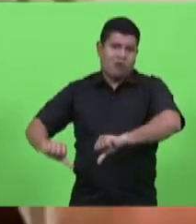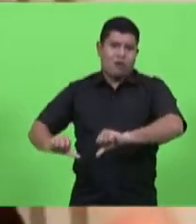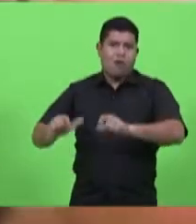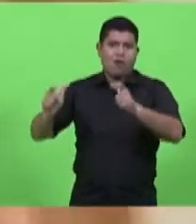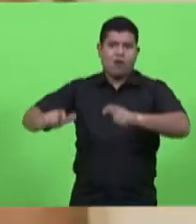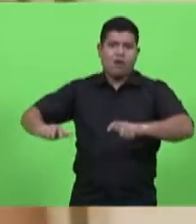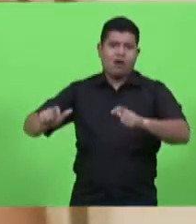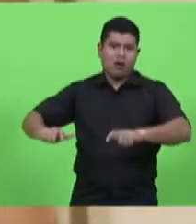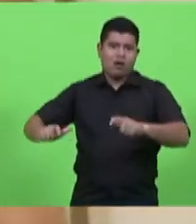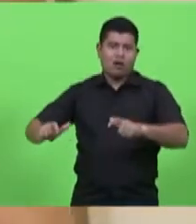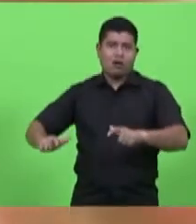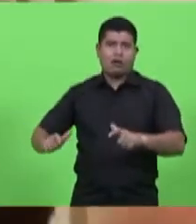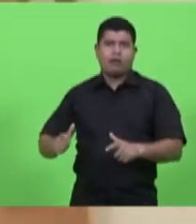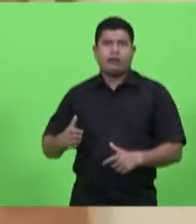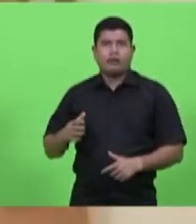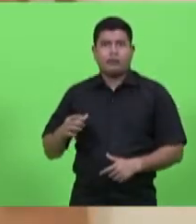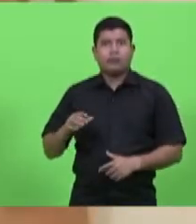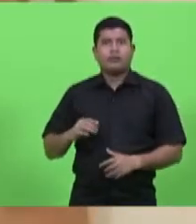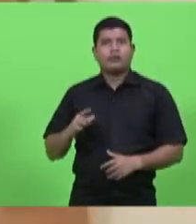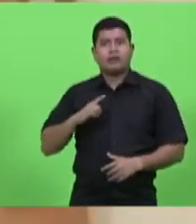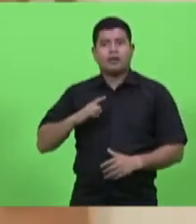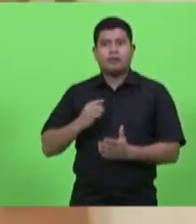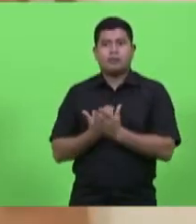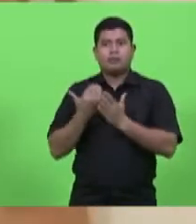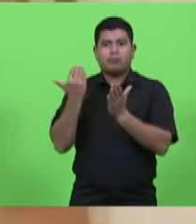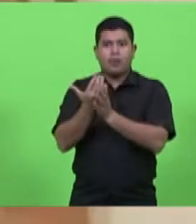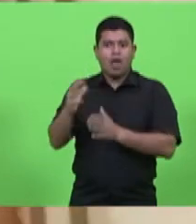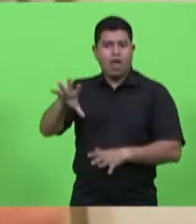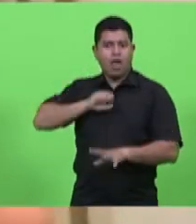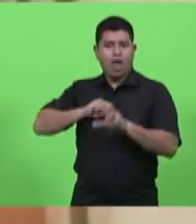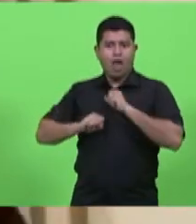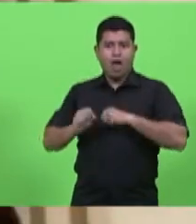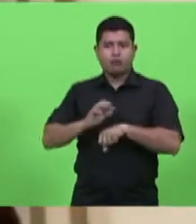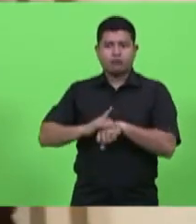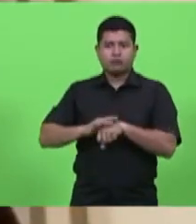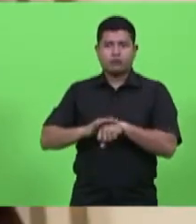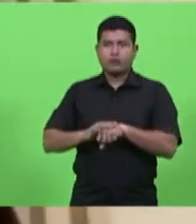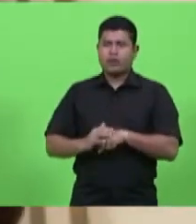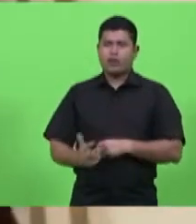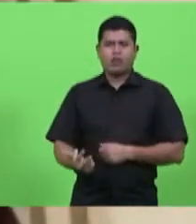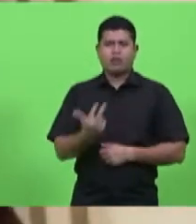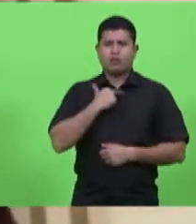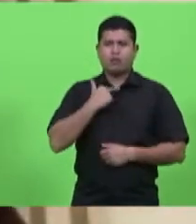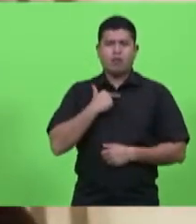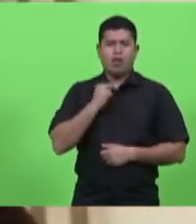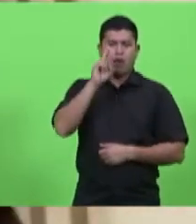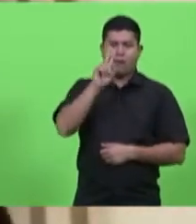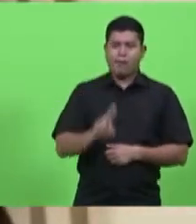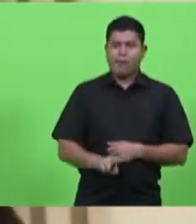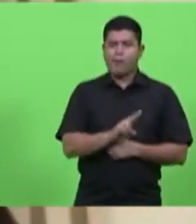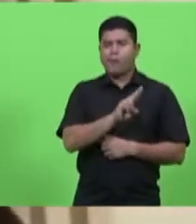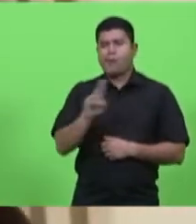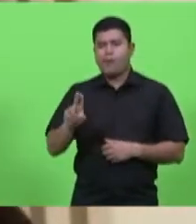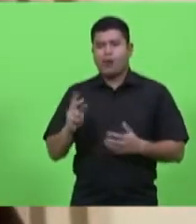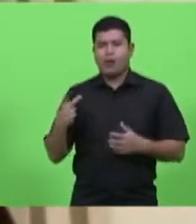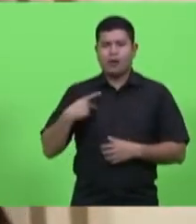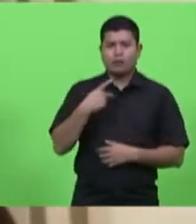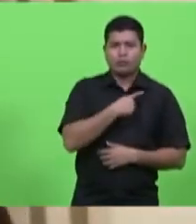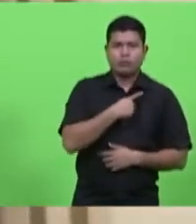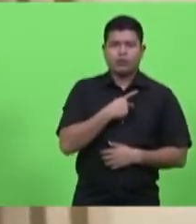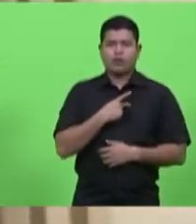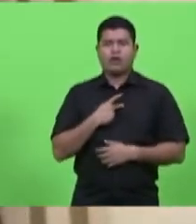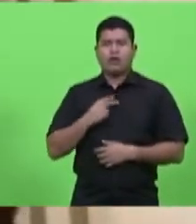segundo ele, os que mais infectam. Isso não pode acontecer. Nenhum padre, nenhum pastor, nenhum pai de